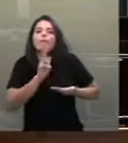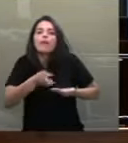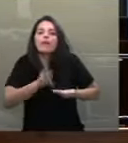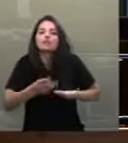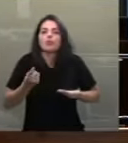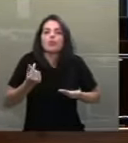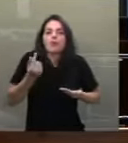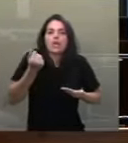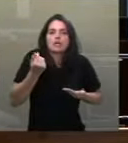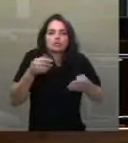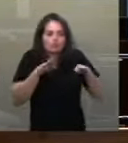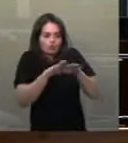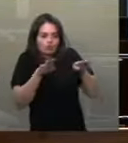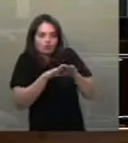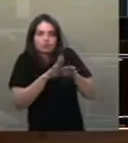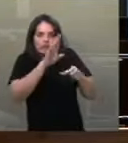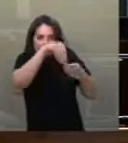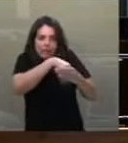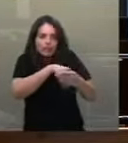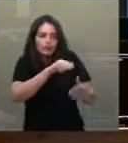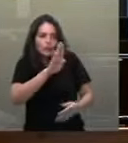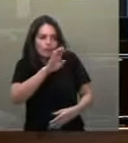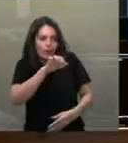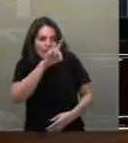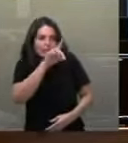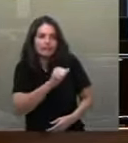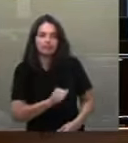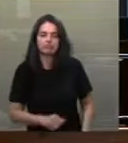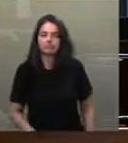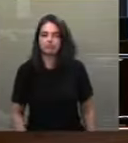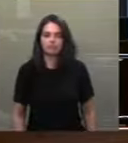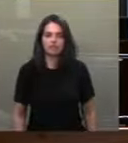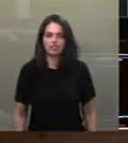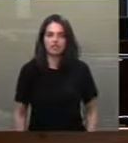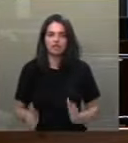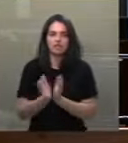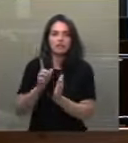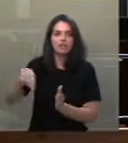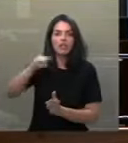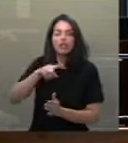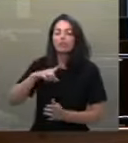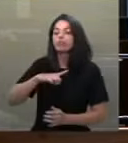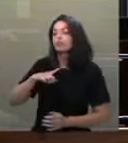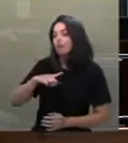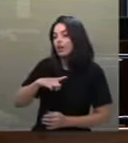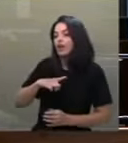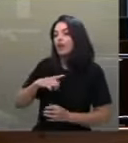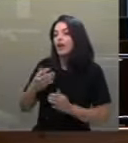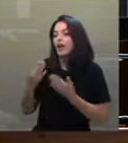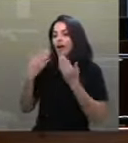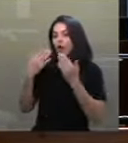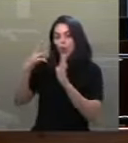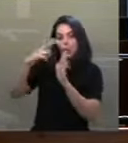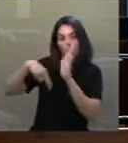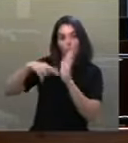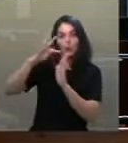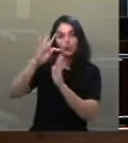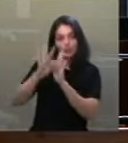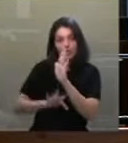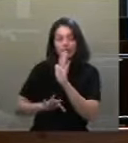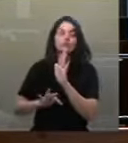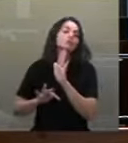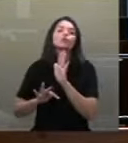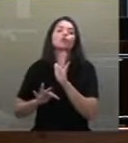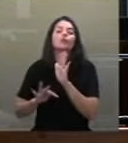preços dentro da banda. Ademais, cria-se, nos termos do substitutivo apresentado em plenário, a conta de estabilização